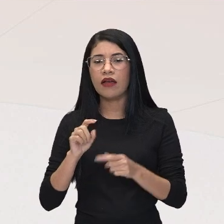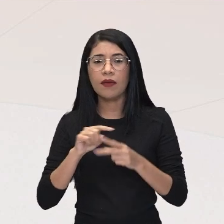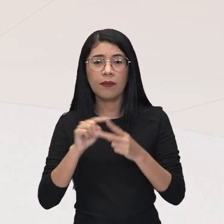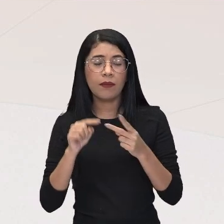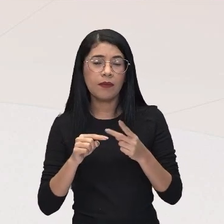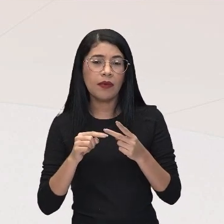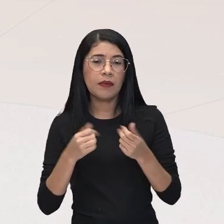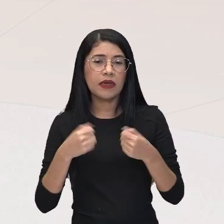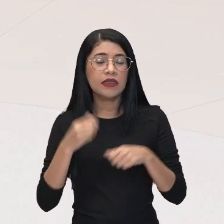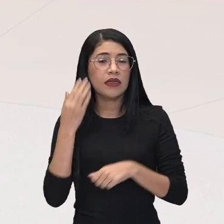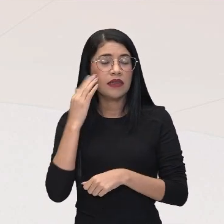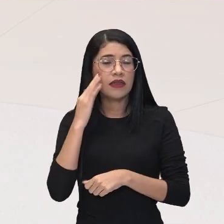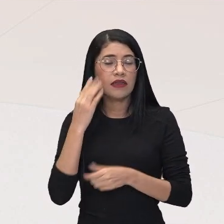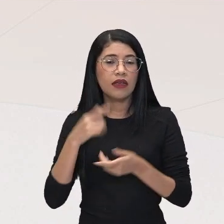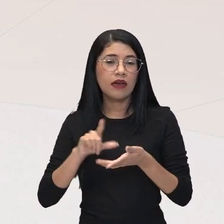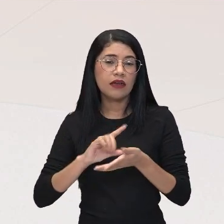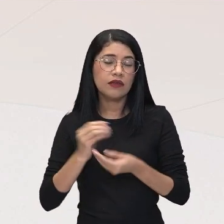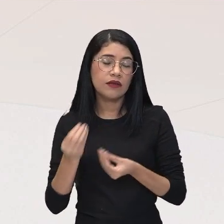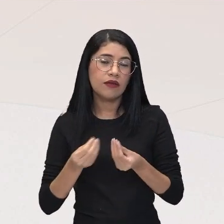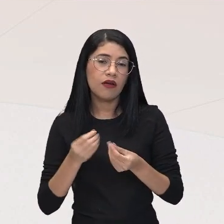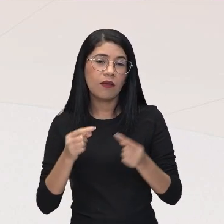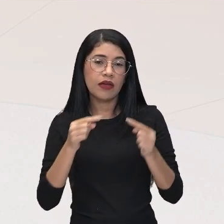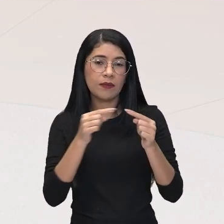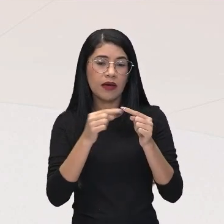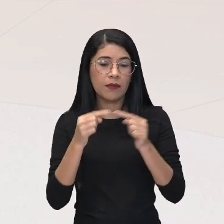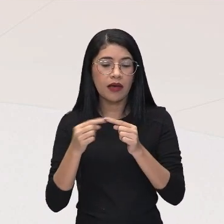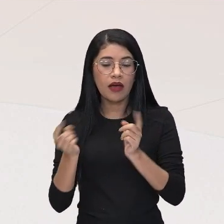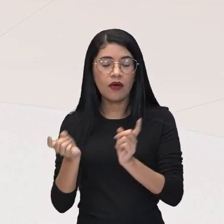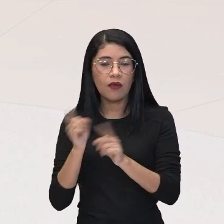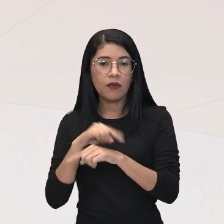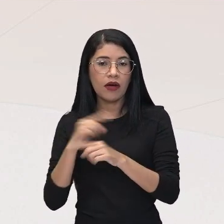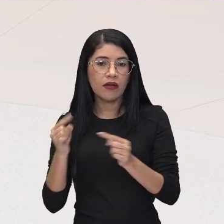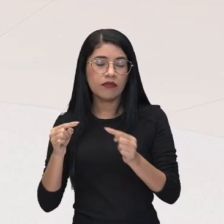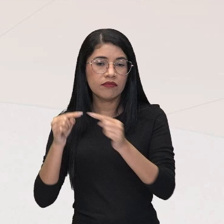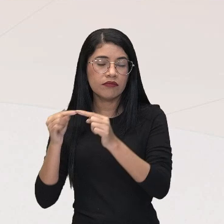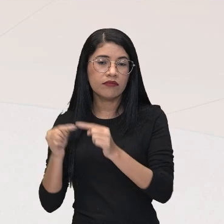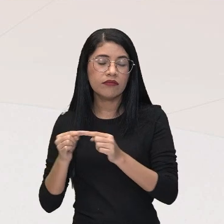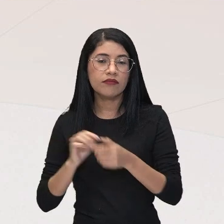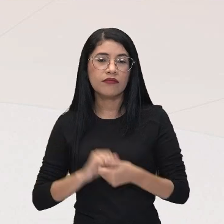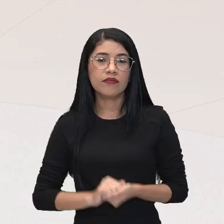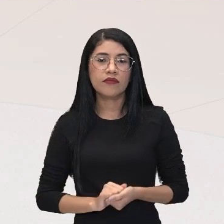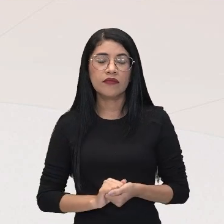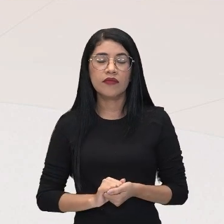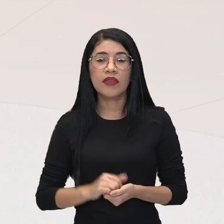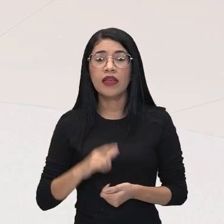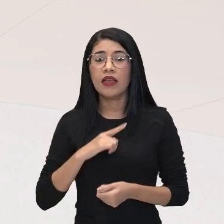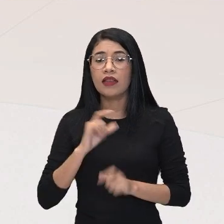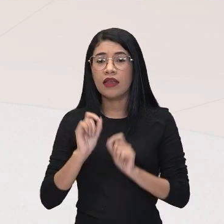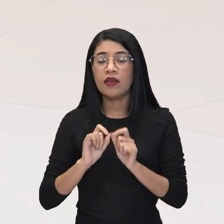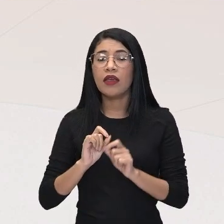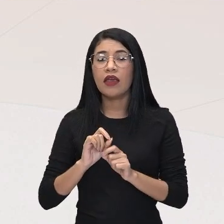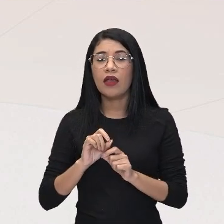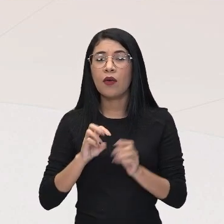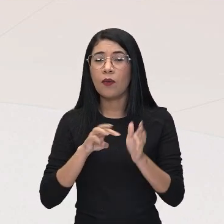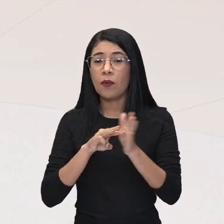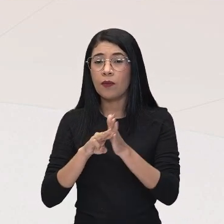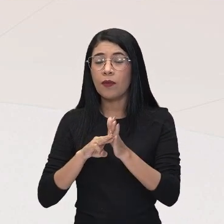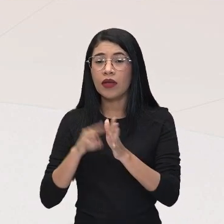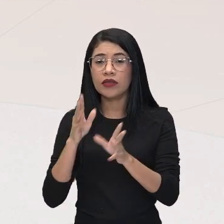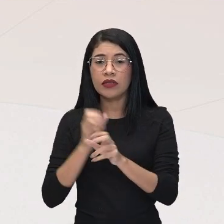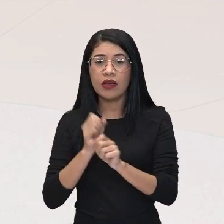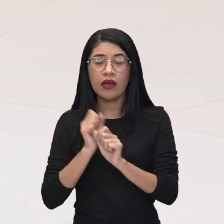né, entender o que são grandezas diretamente ou inversamente proporcionais? Nós temos aqui um método de resolução